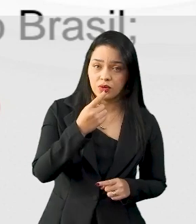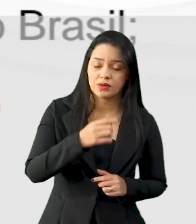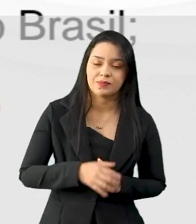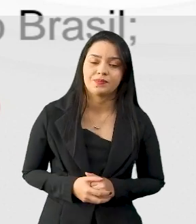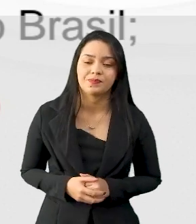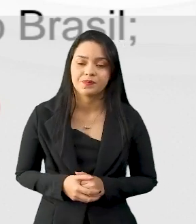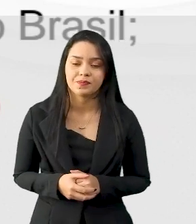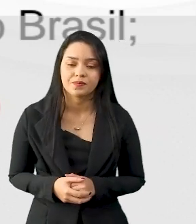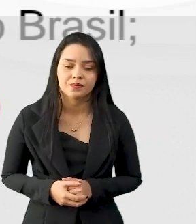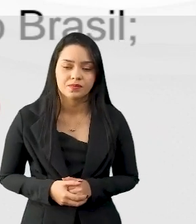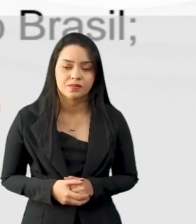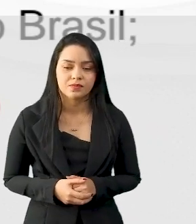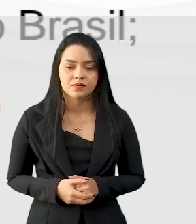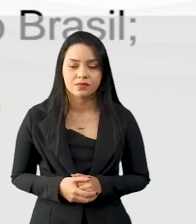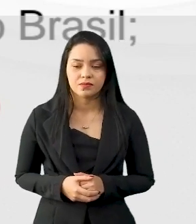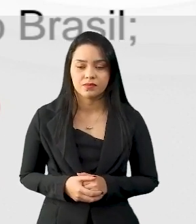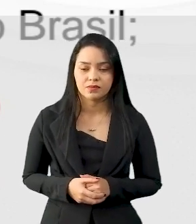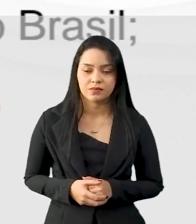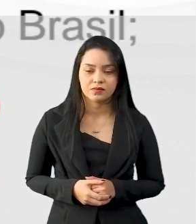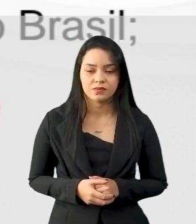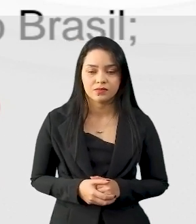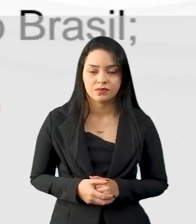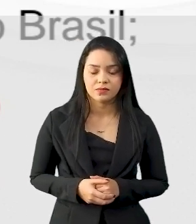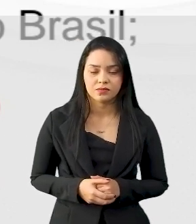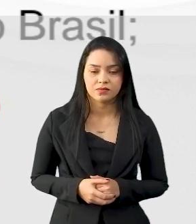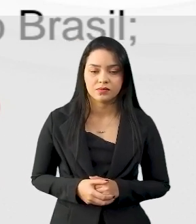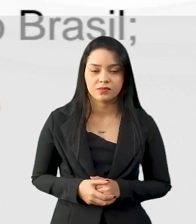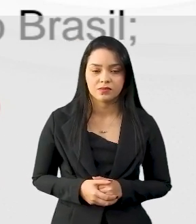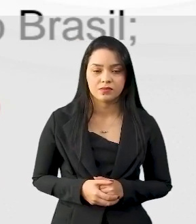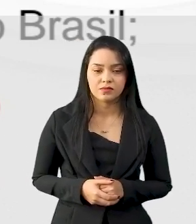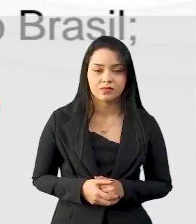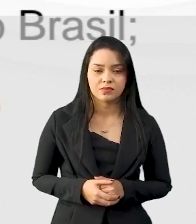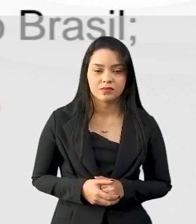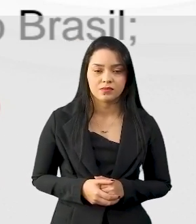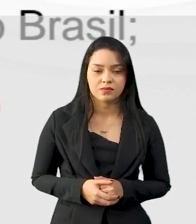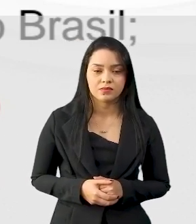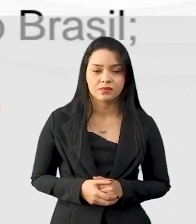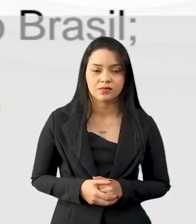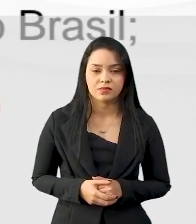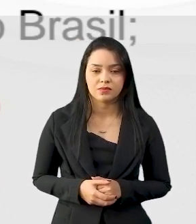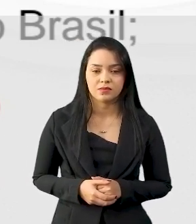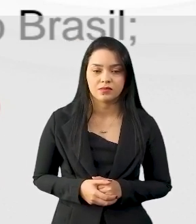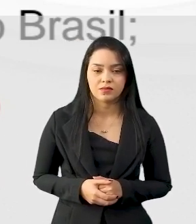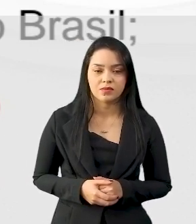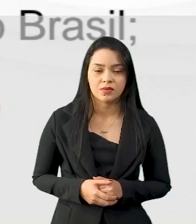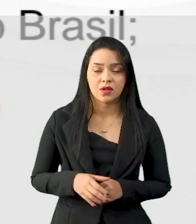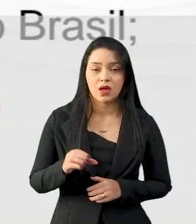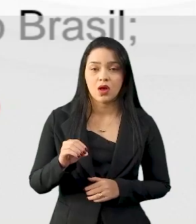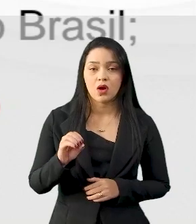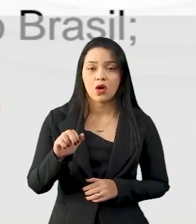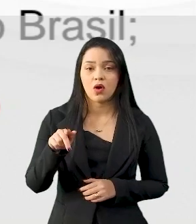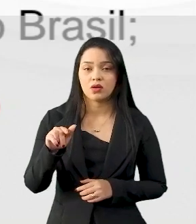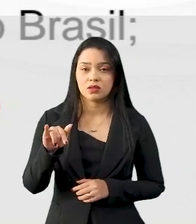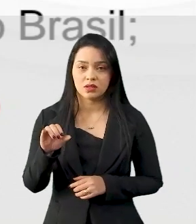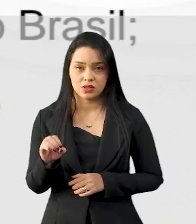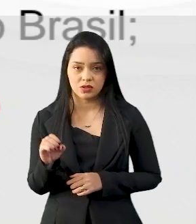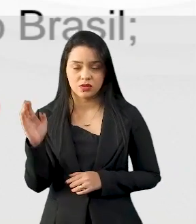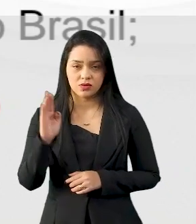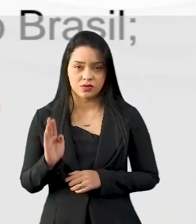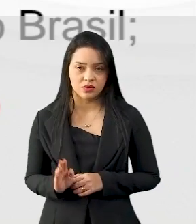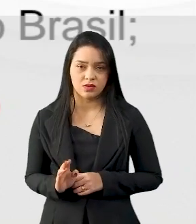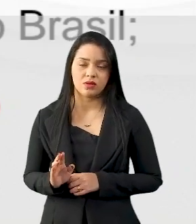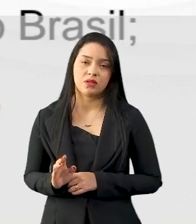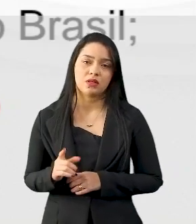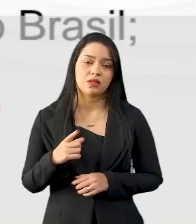Tá? Vou botar aqui, pronto. Beleza. Então, por exemplo, o fuso oceânico, que é o primeiro fuso do Brasil, que são das